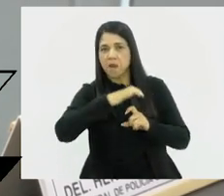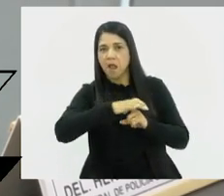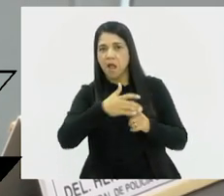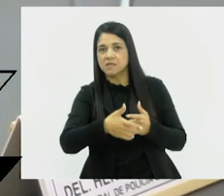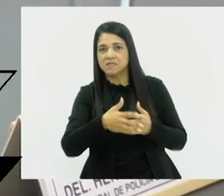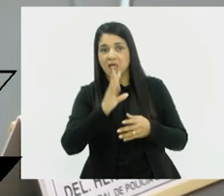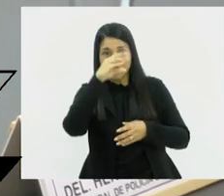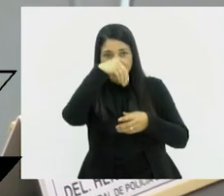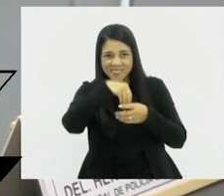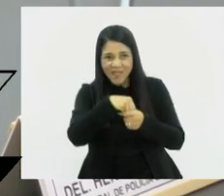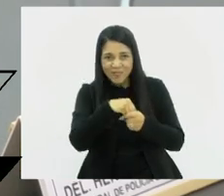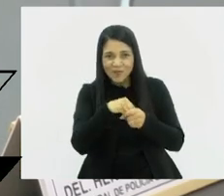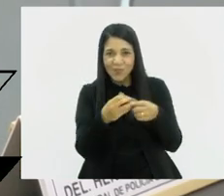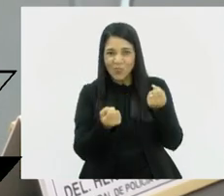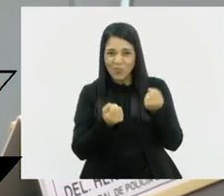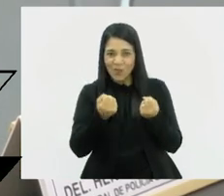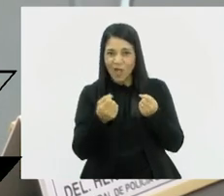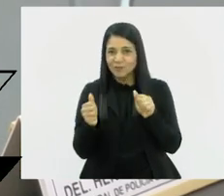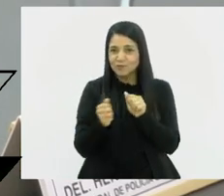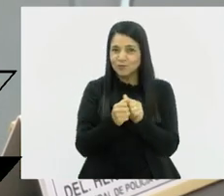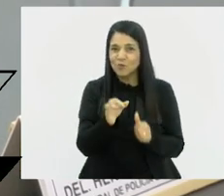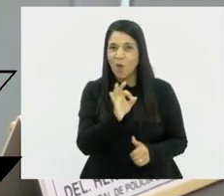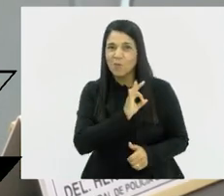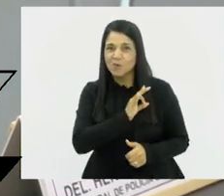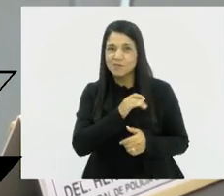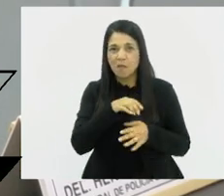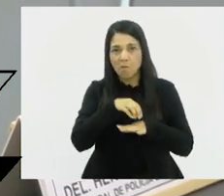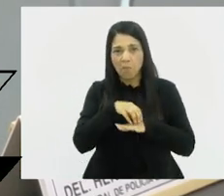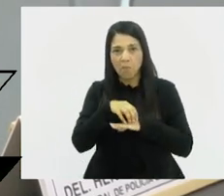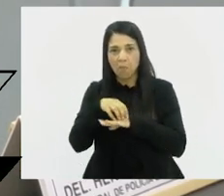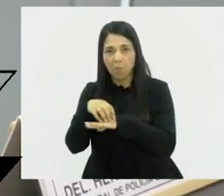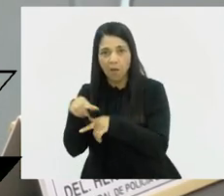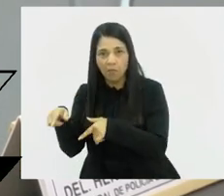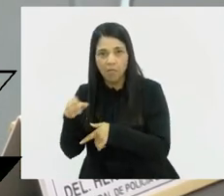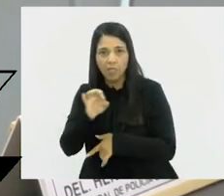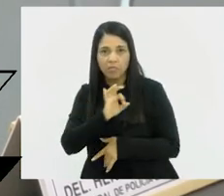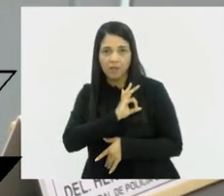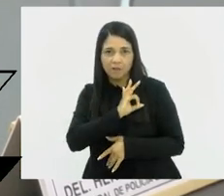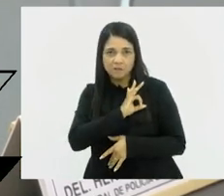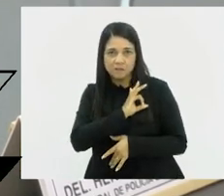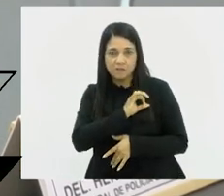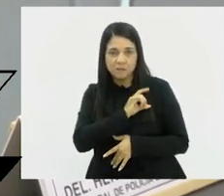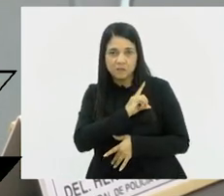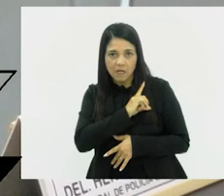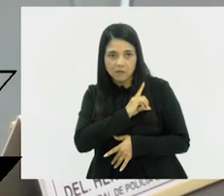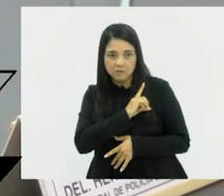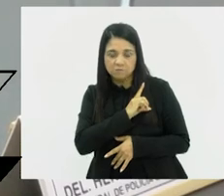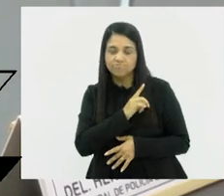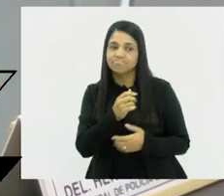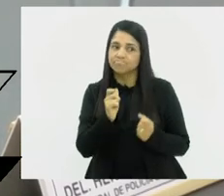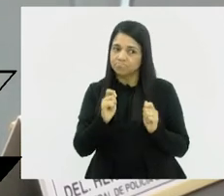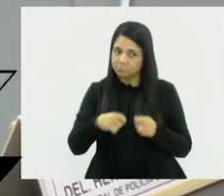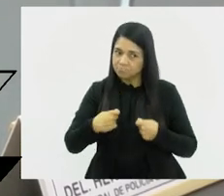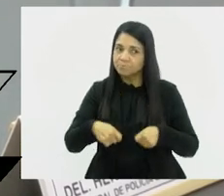uma viatura junto com dois policiais militares até uma delegacia de polícia. Então, essas coisas também têm que ser levadas em consideração.